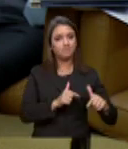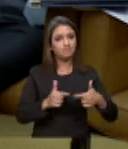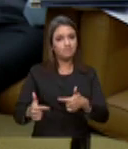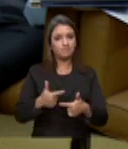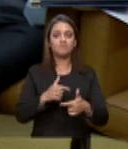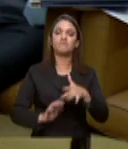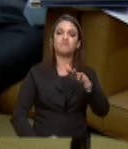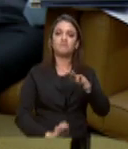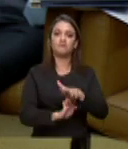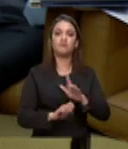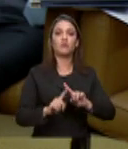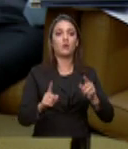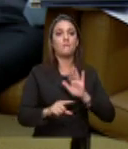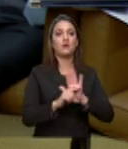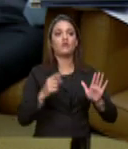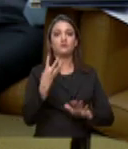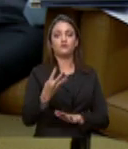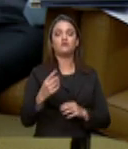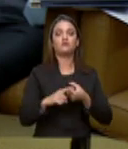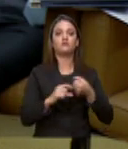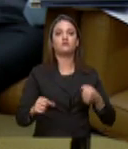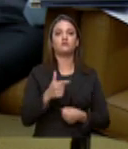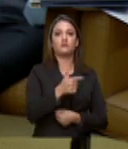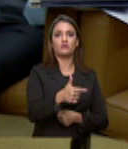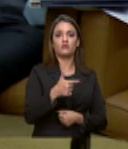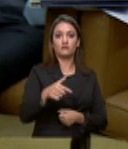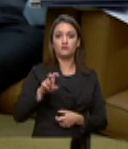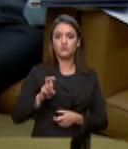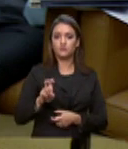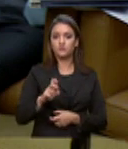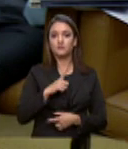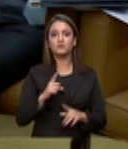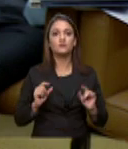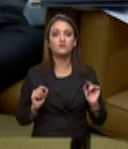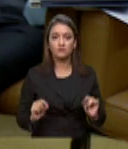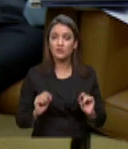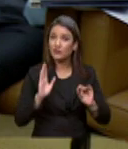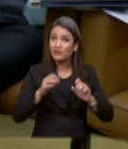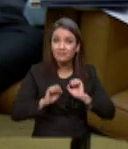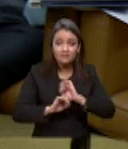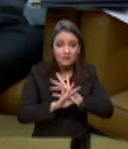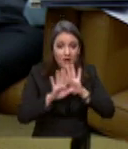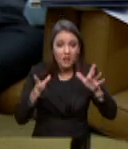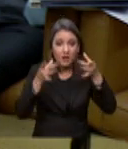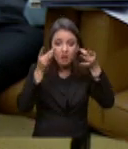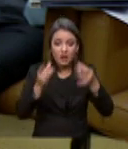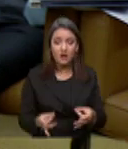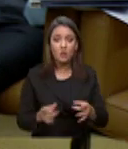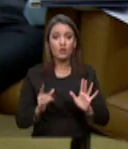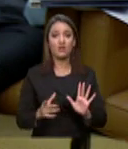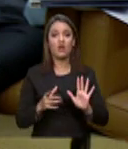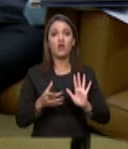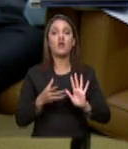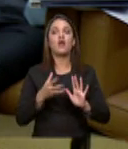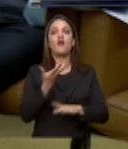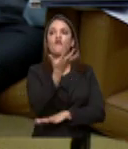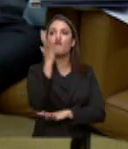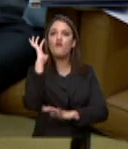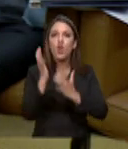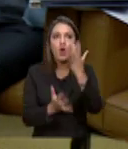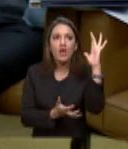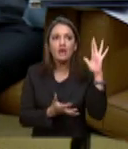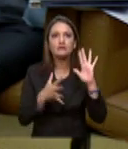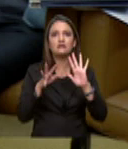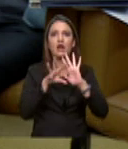o parágrafo 4º do artigo 225 traz de forma expressa a floresta amazônica brasileira,